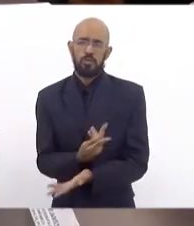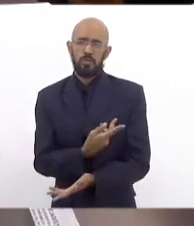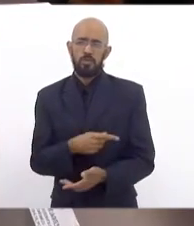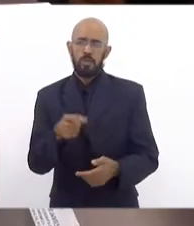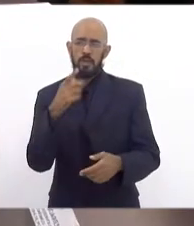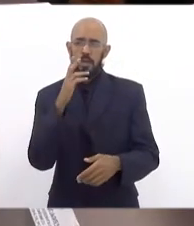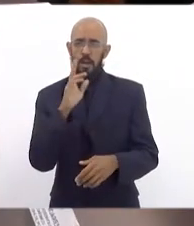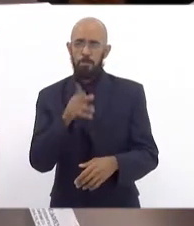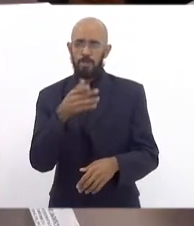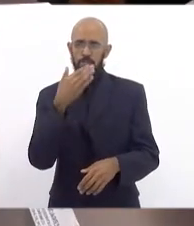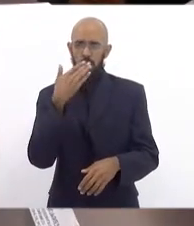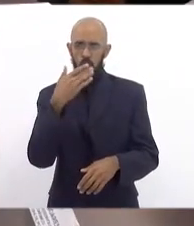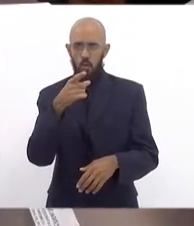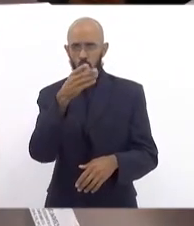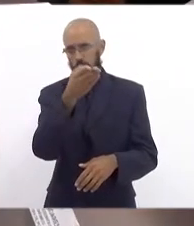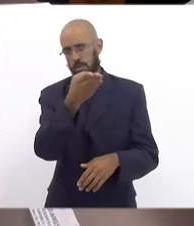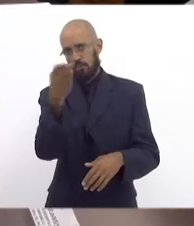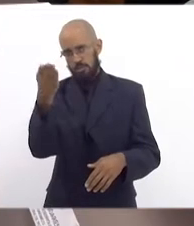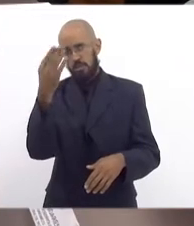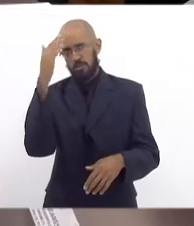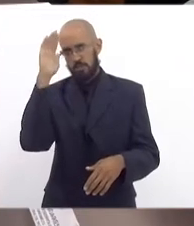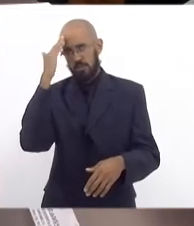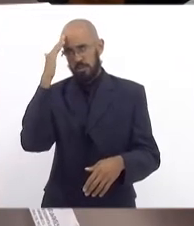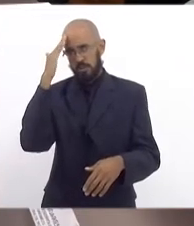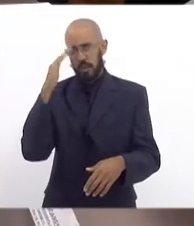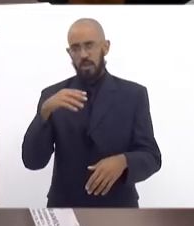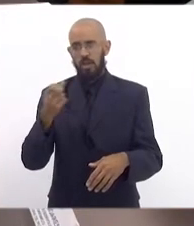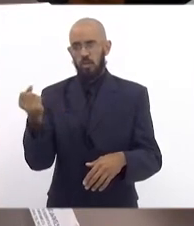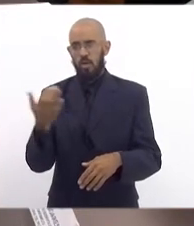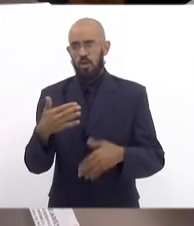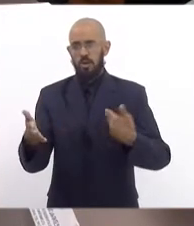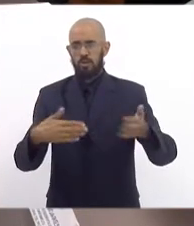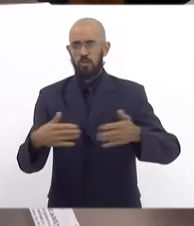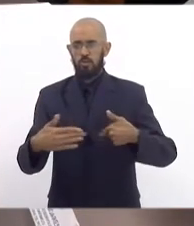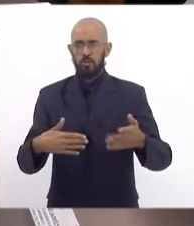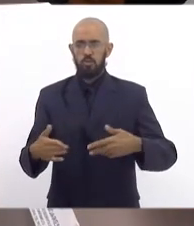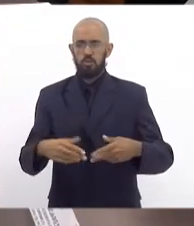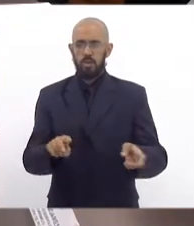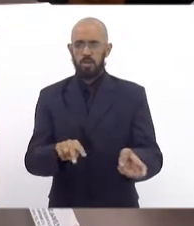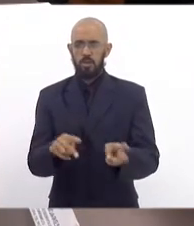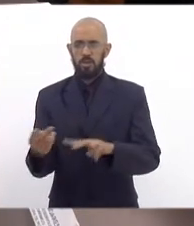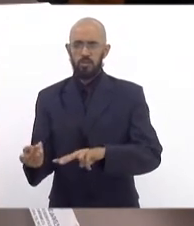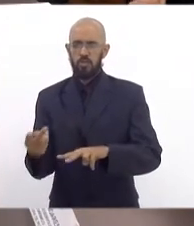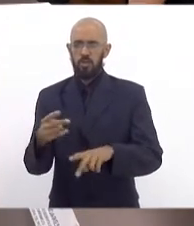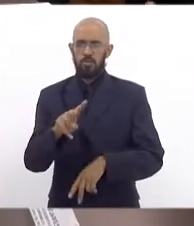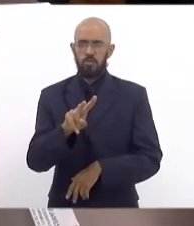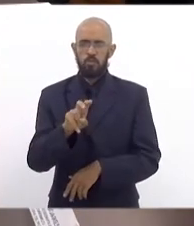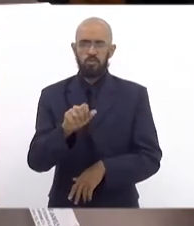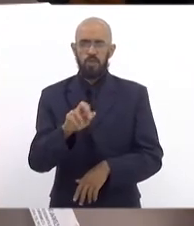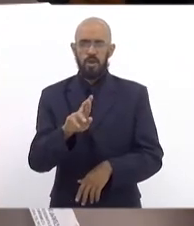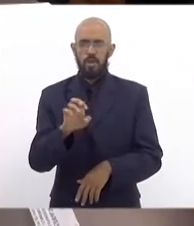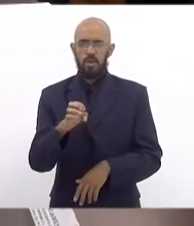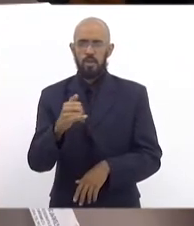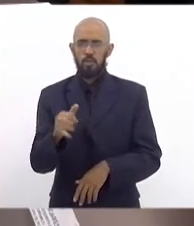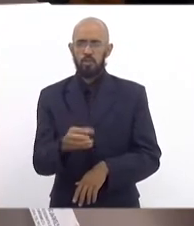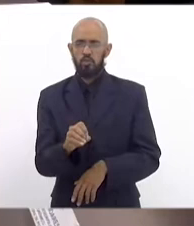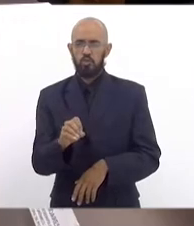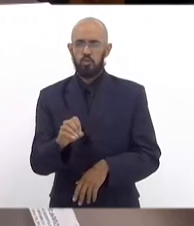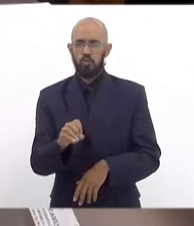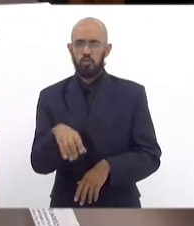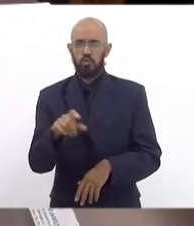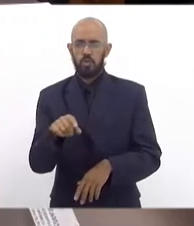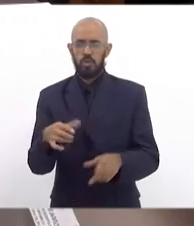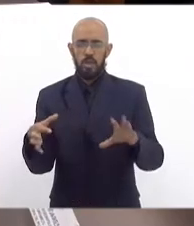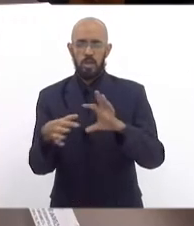quando a indústria ela vende ela transfere pronto para um Varejista para o estabelecimento comercial que